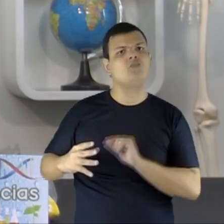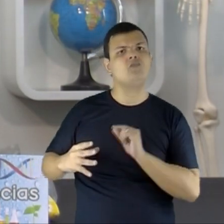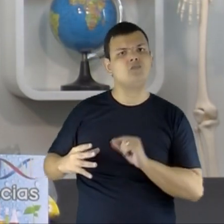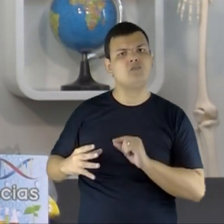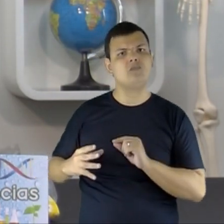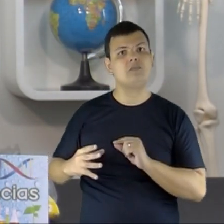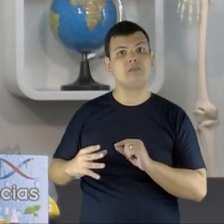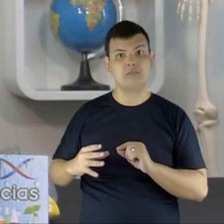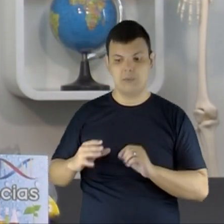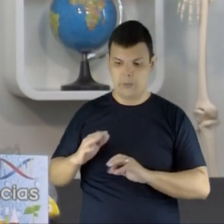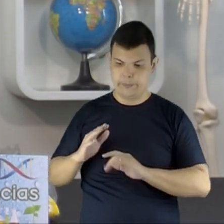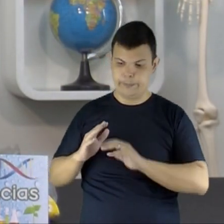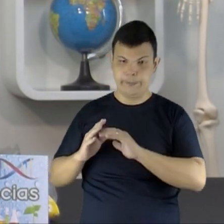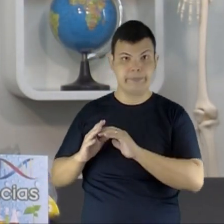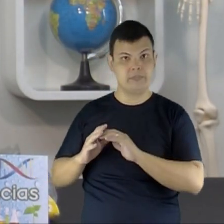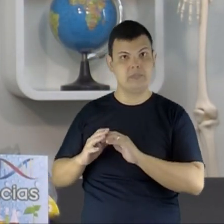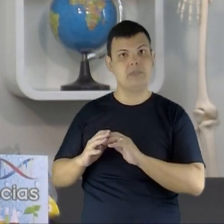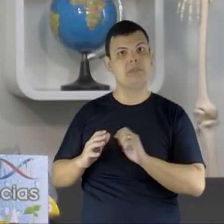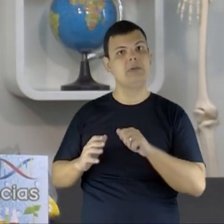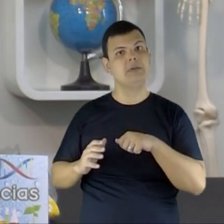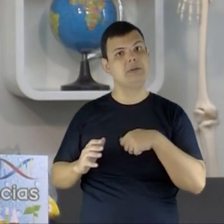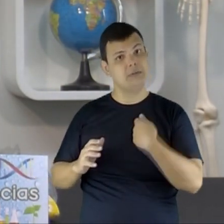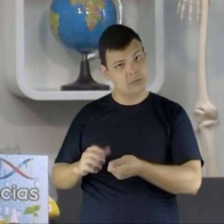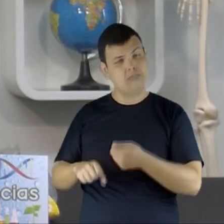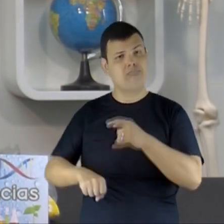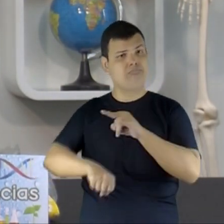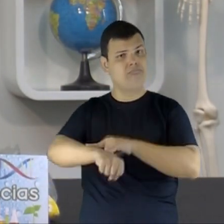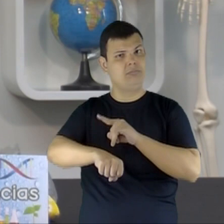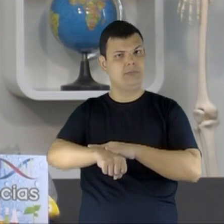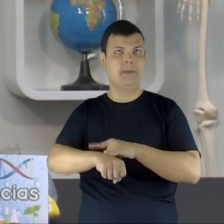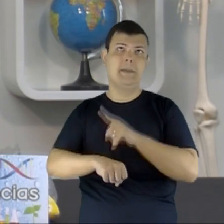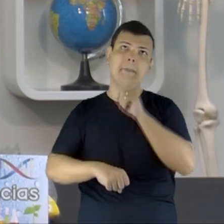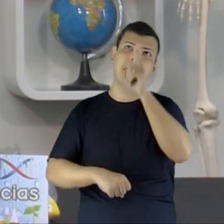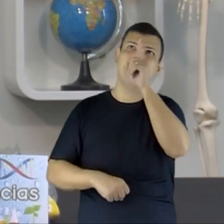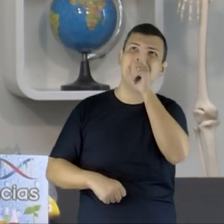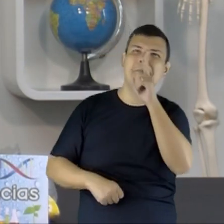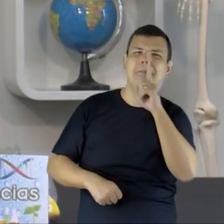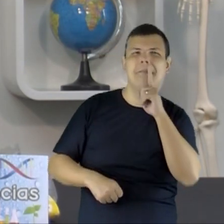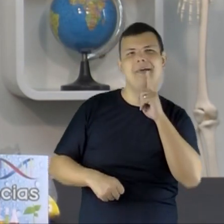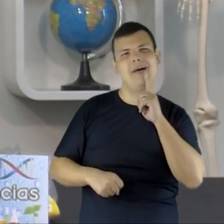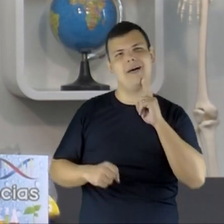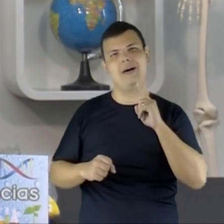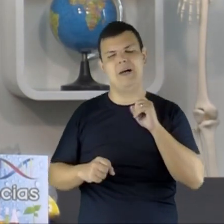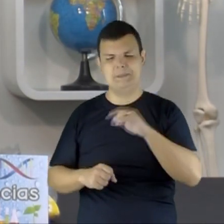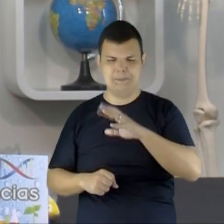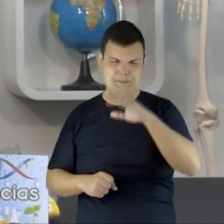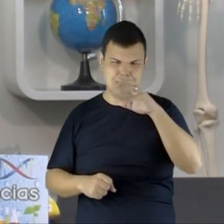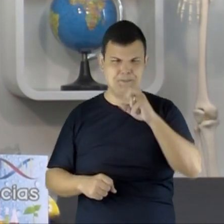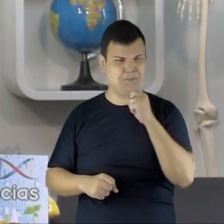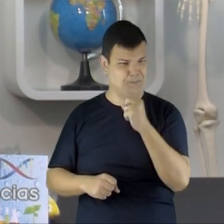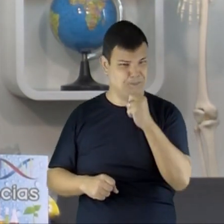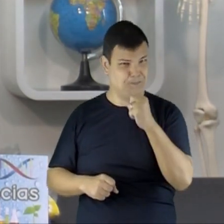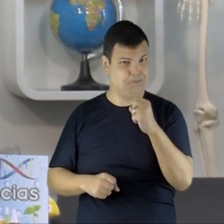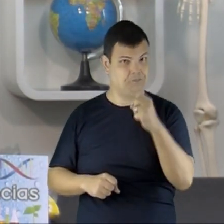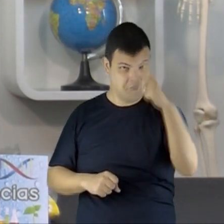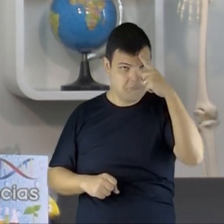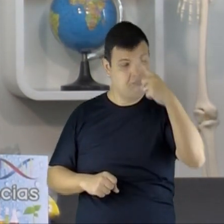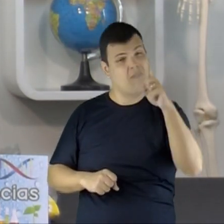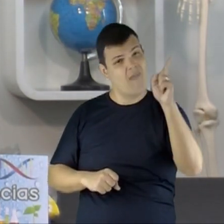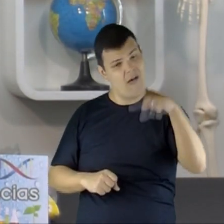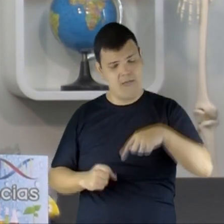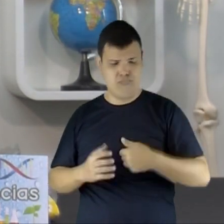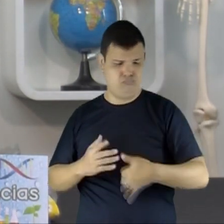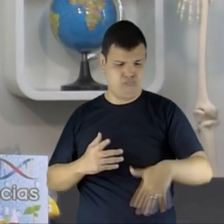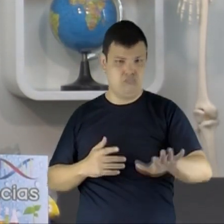que vamos chamar de urina, é esse líquido amarelado, né? Tem uma cor específica, um odor específico. Ele vai ser eliminado